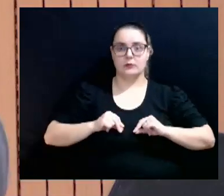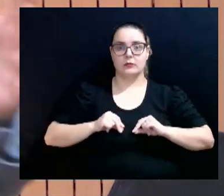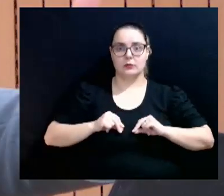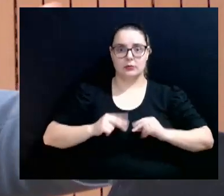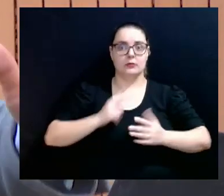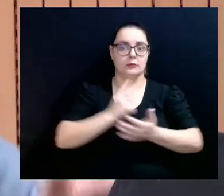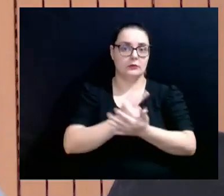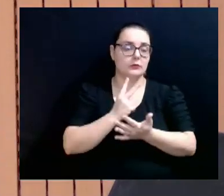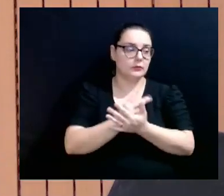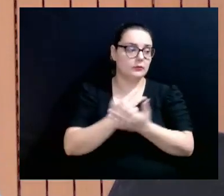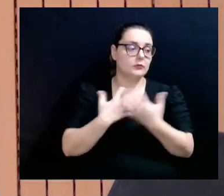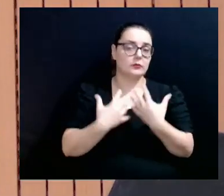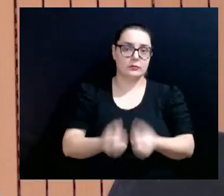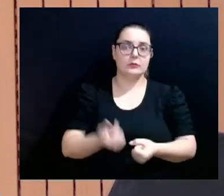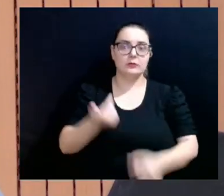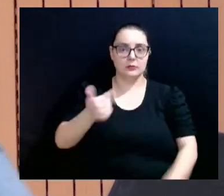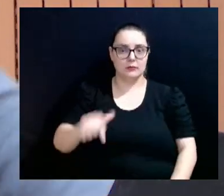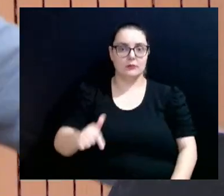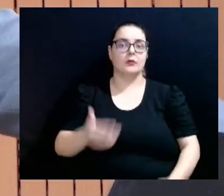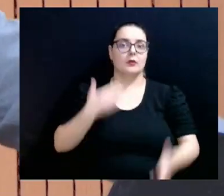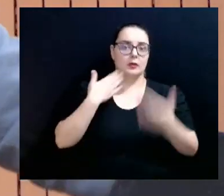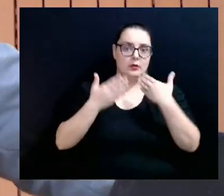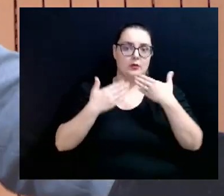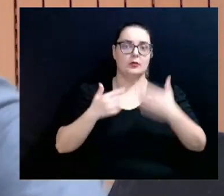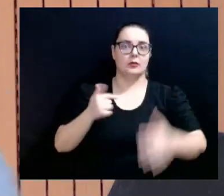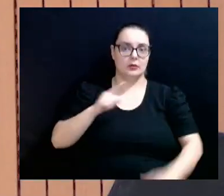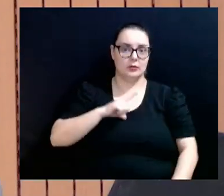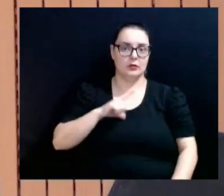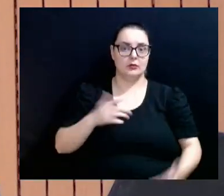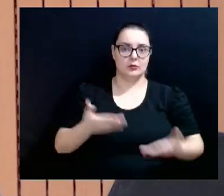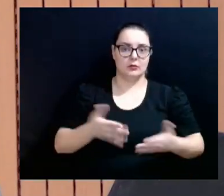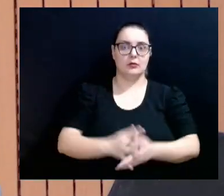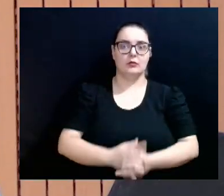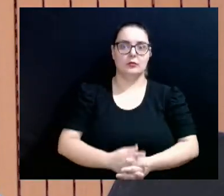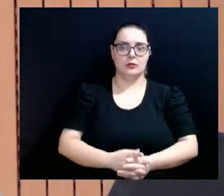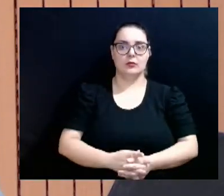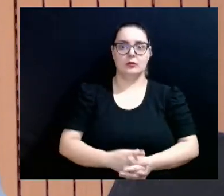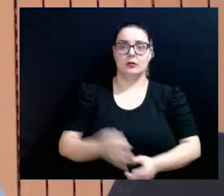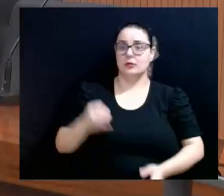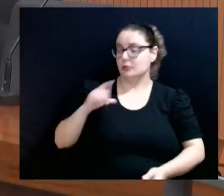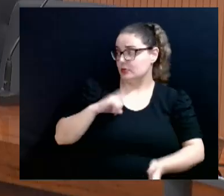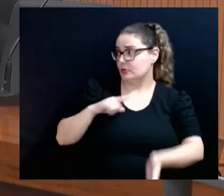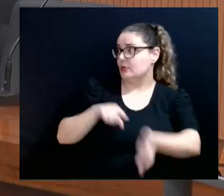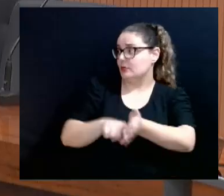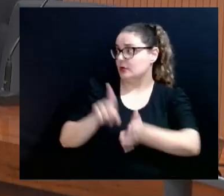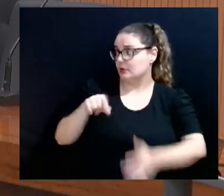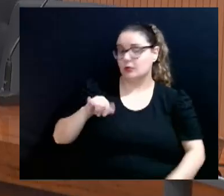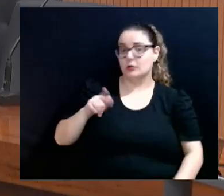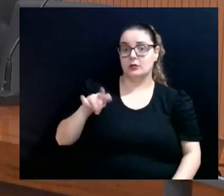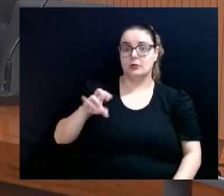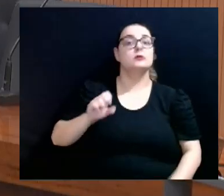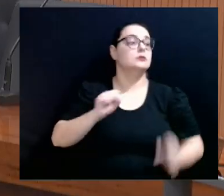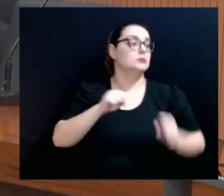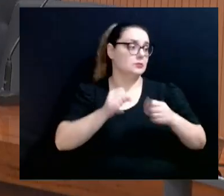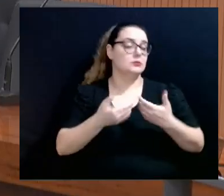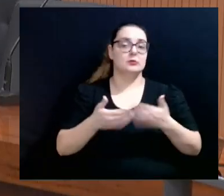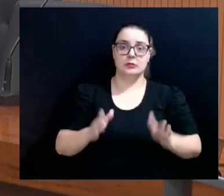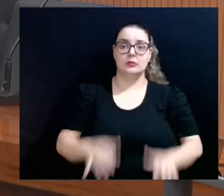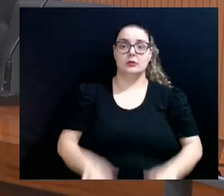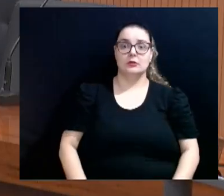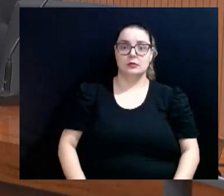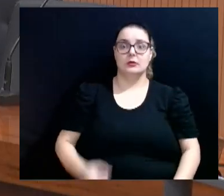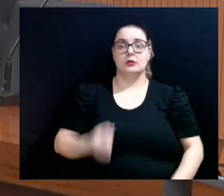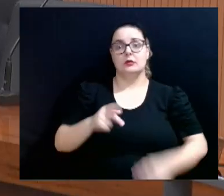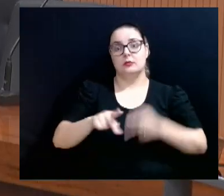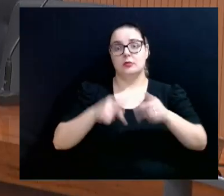e continuar essa conversa que a gente teve aqui. Inclusive, Desculpa. se tiver pergunta, né, Igor? A gente está sempre disponível. Sim, Às vezes a população tem alguma pergunta, o que quer que